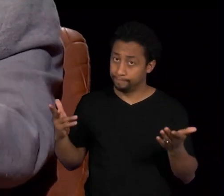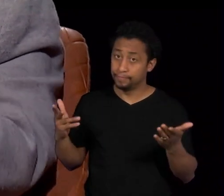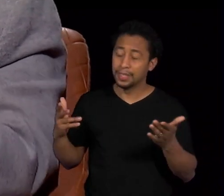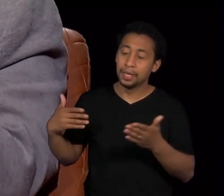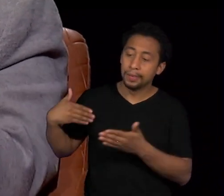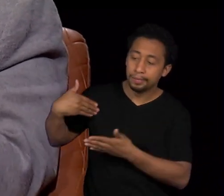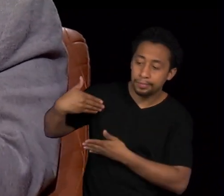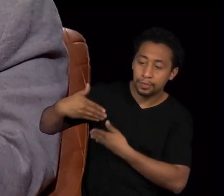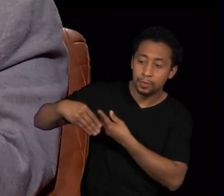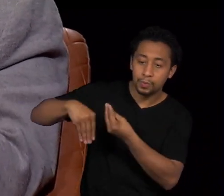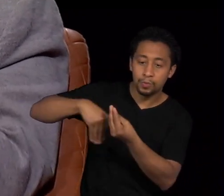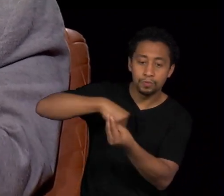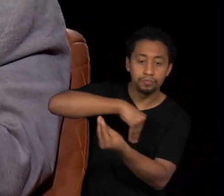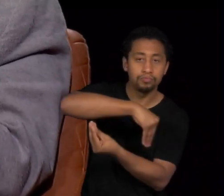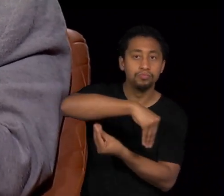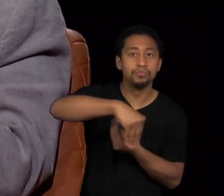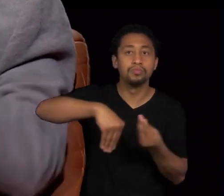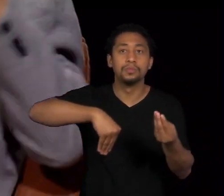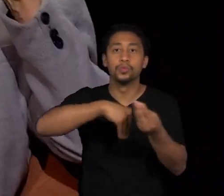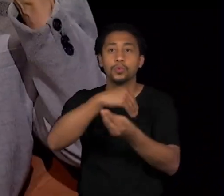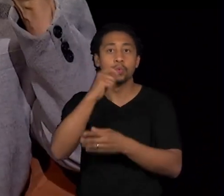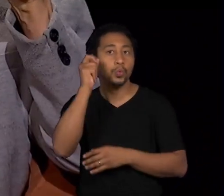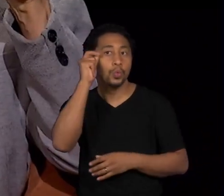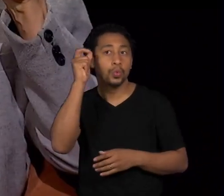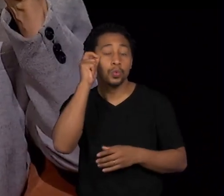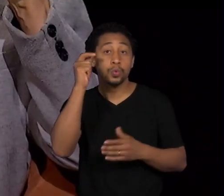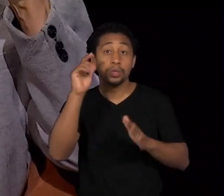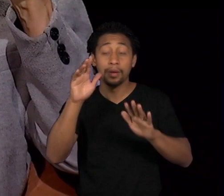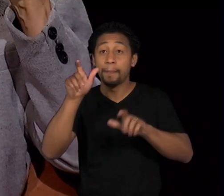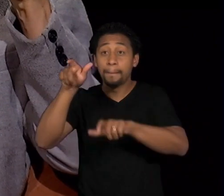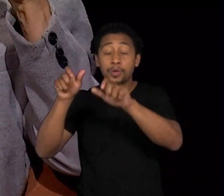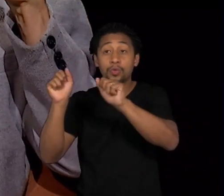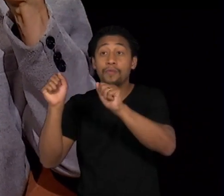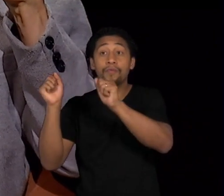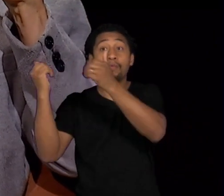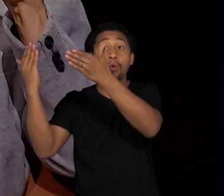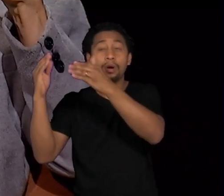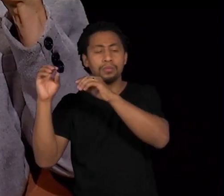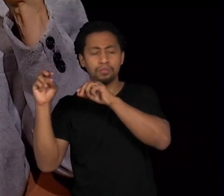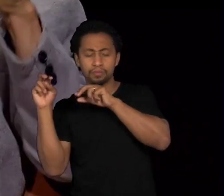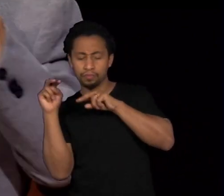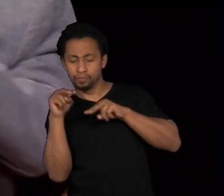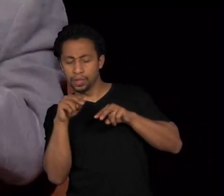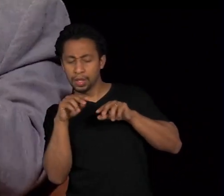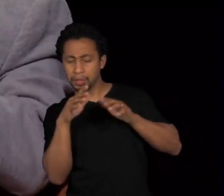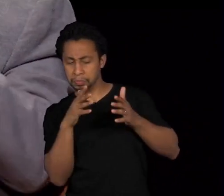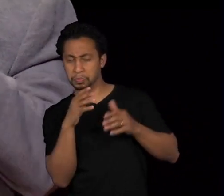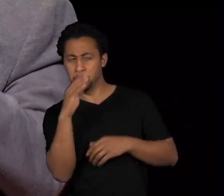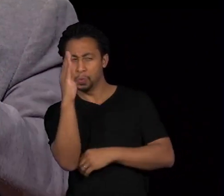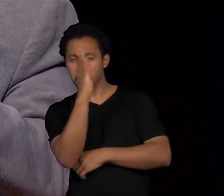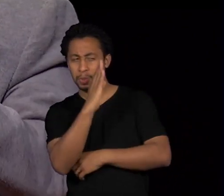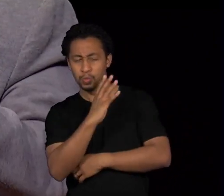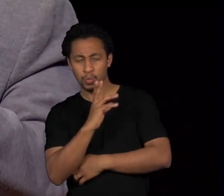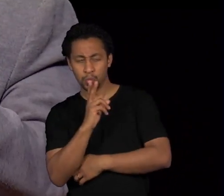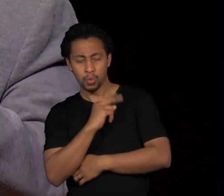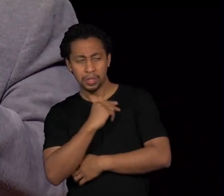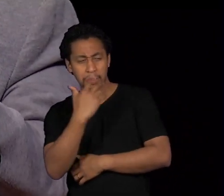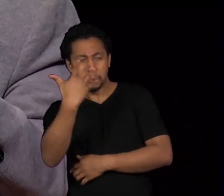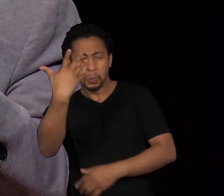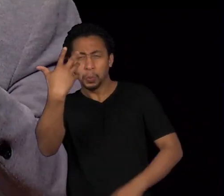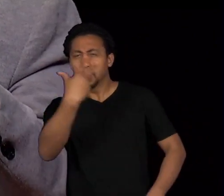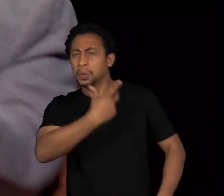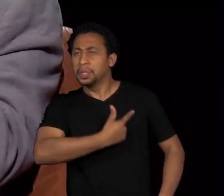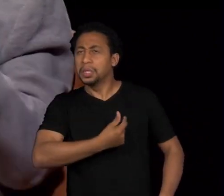um de cultura que a gente olhando de Fora diz assim Rapaz esse negócio pode dar uma coisa muito bonita